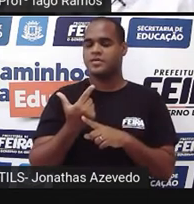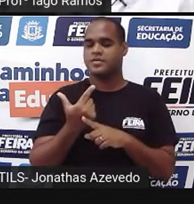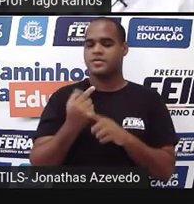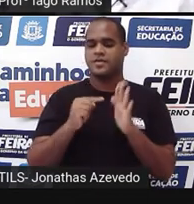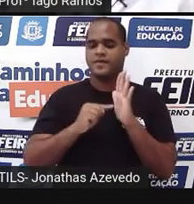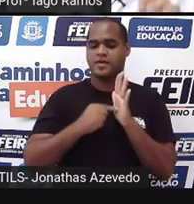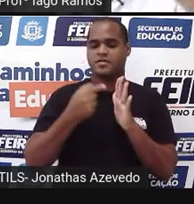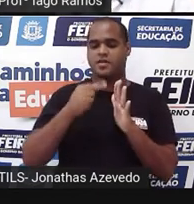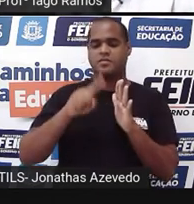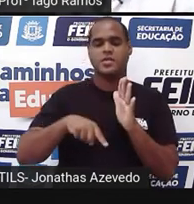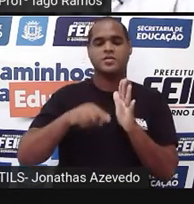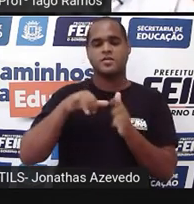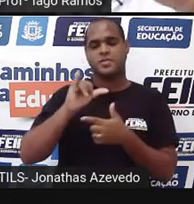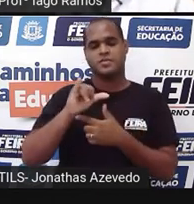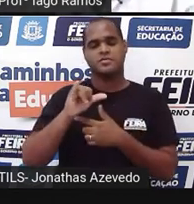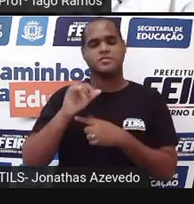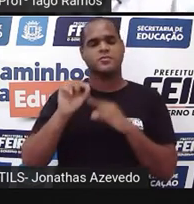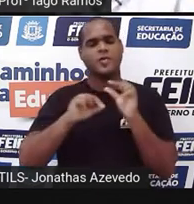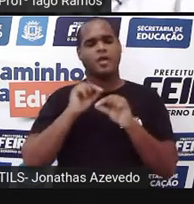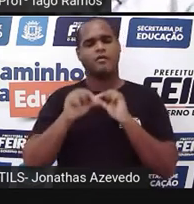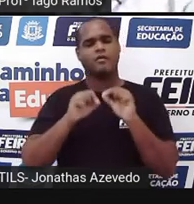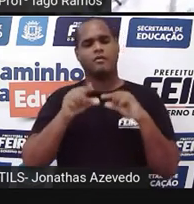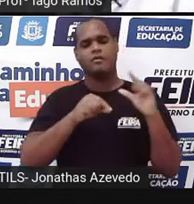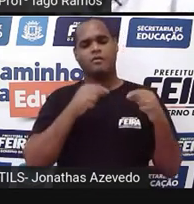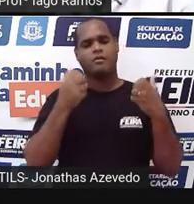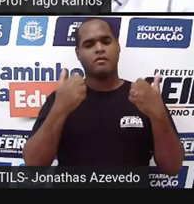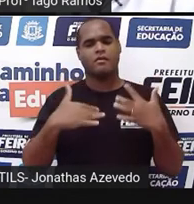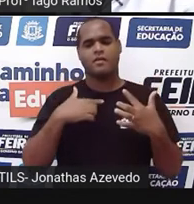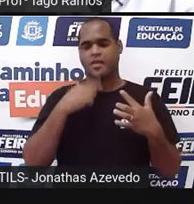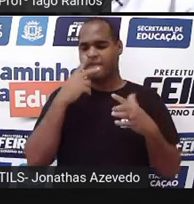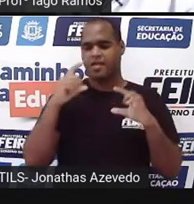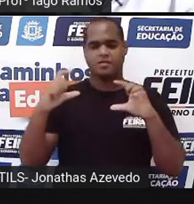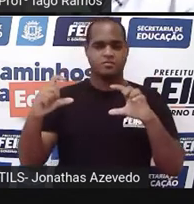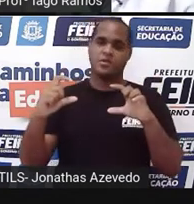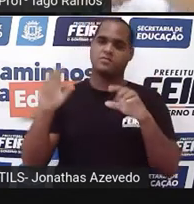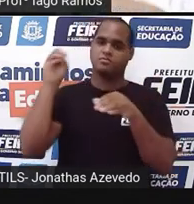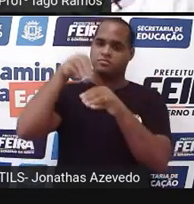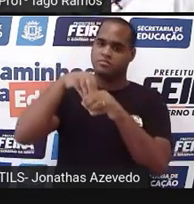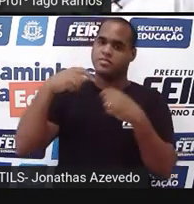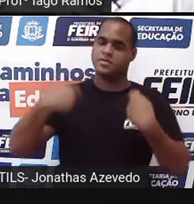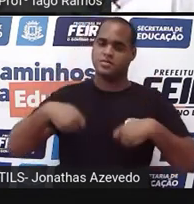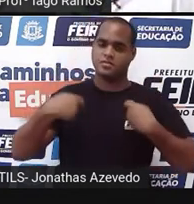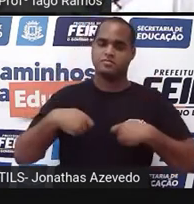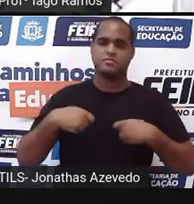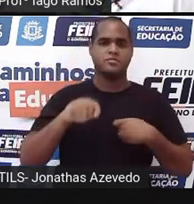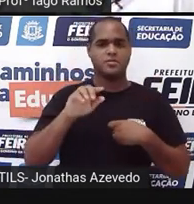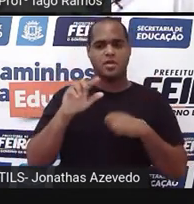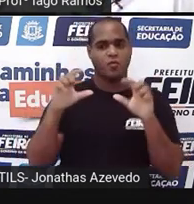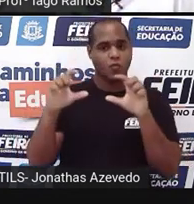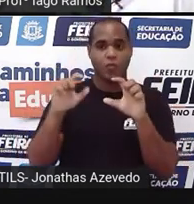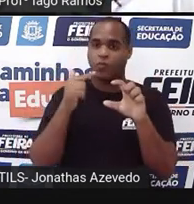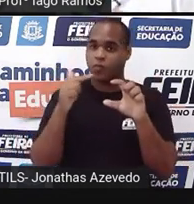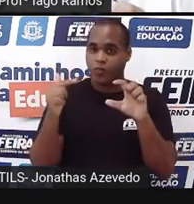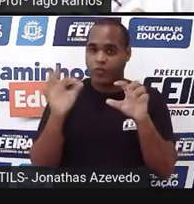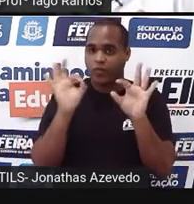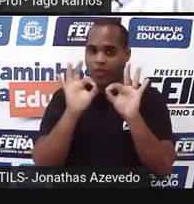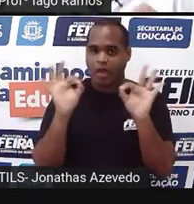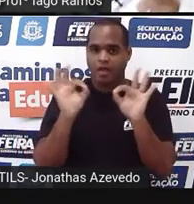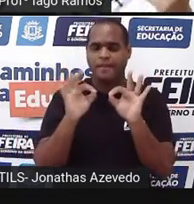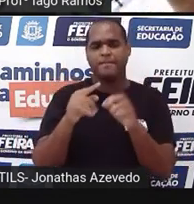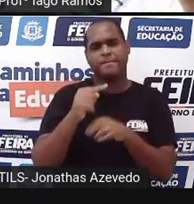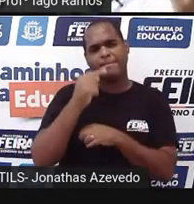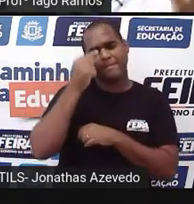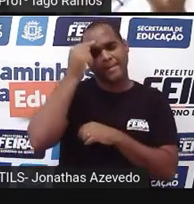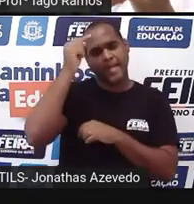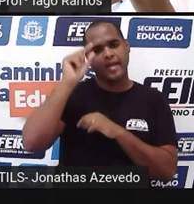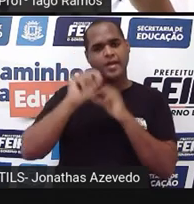um detalhe esse 7 - Y precisa estar entre parênteses porque se não estiver entre parênteses da